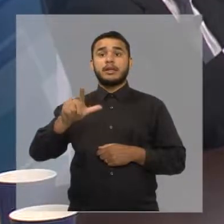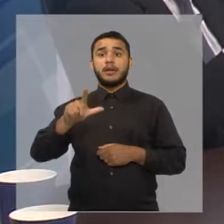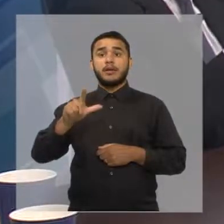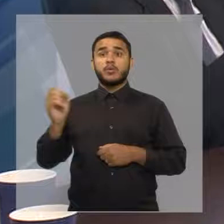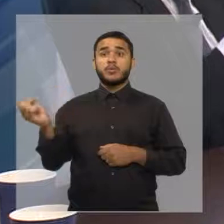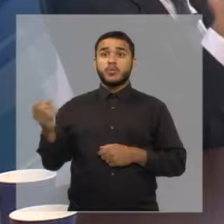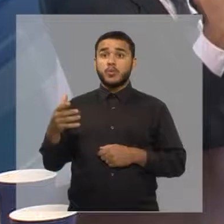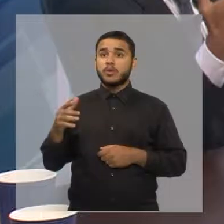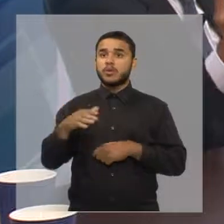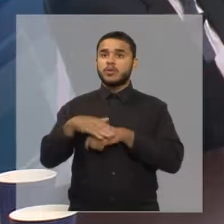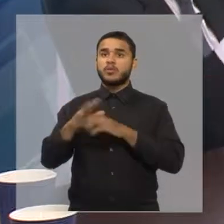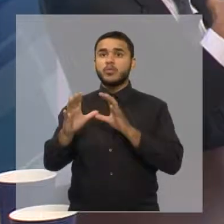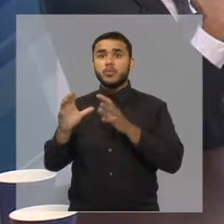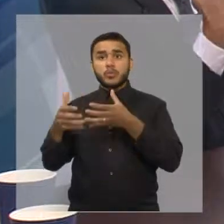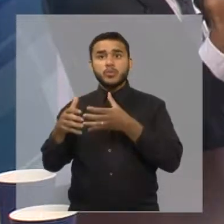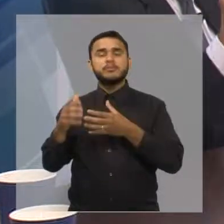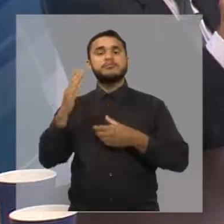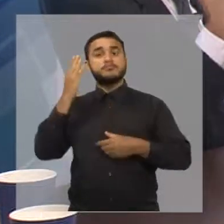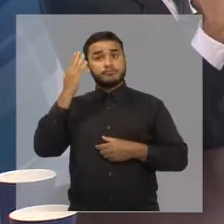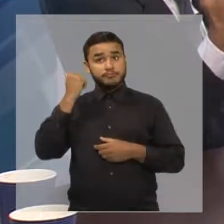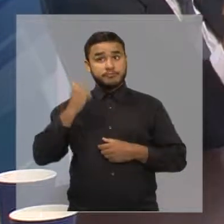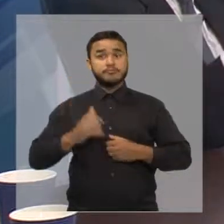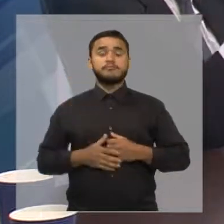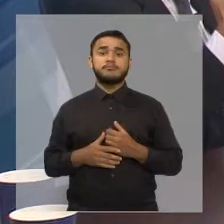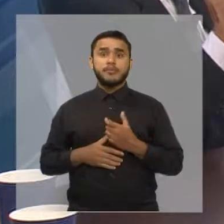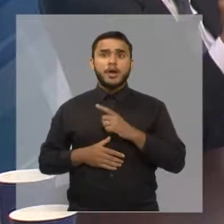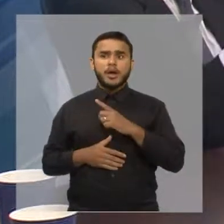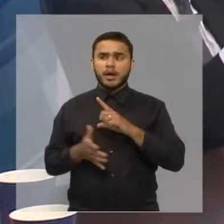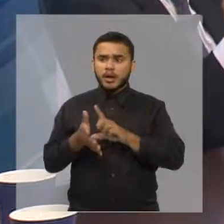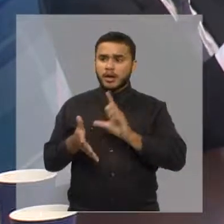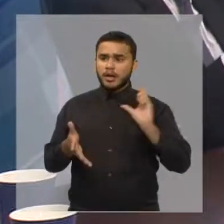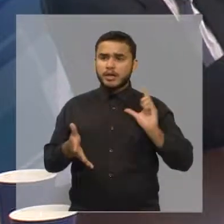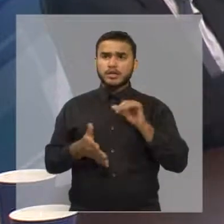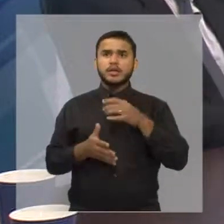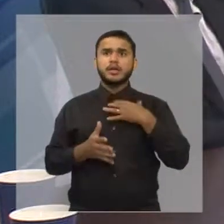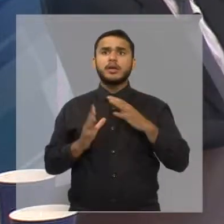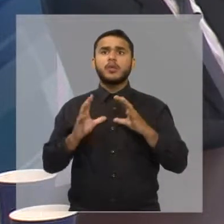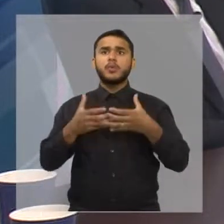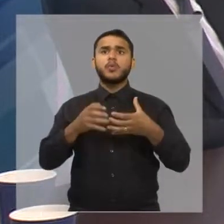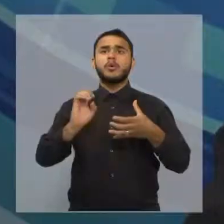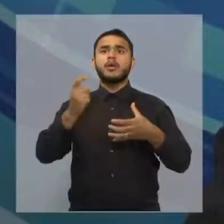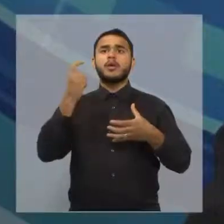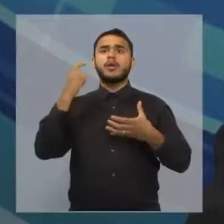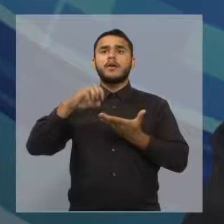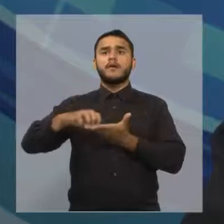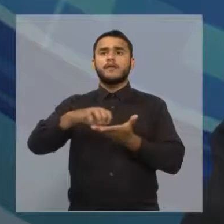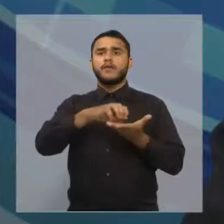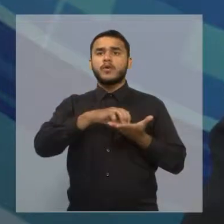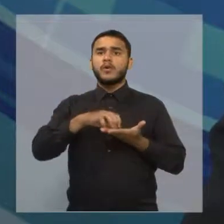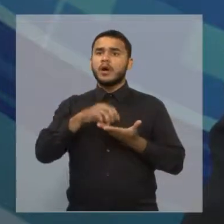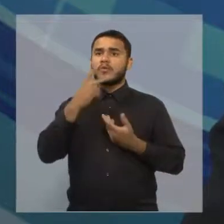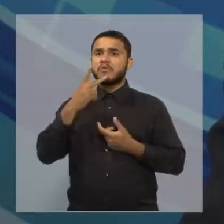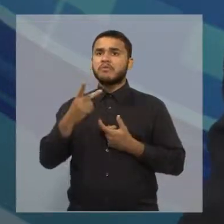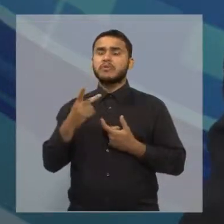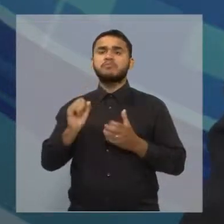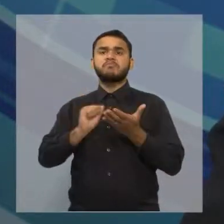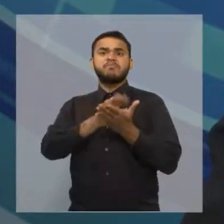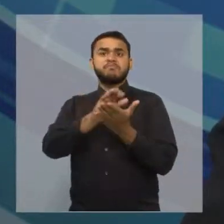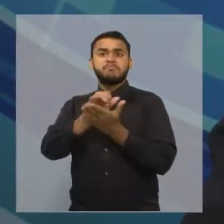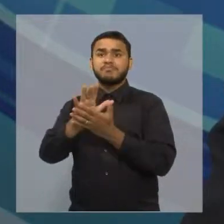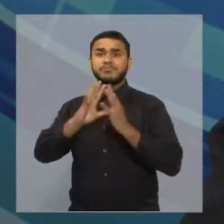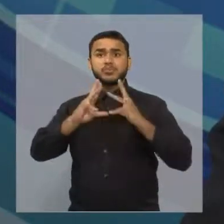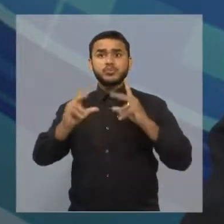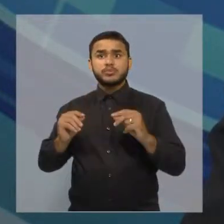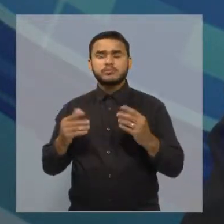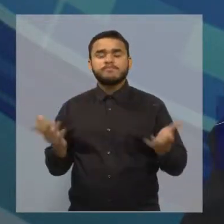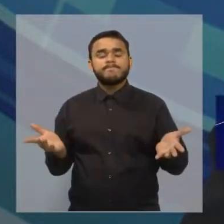toda, que tem memória dos acontecimentos, que tem expertise, que trabalha nisso há algum tempo. E